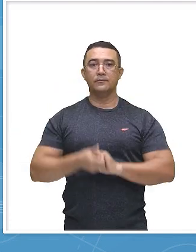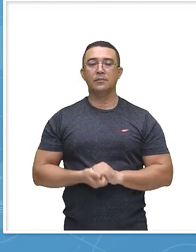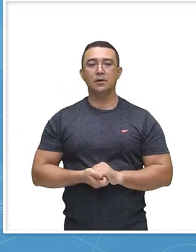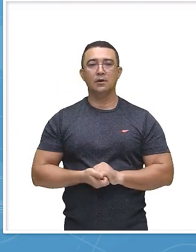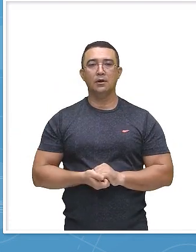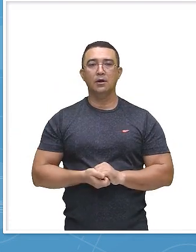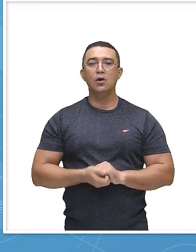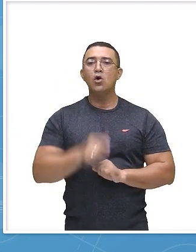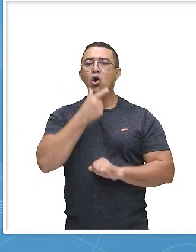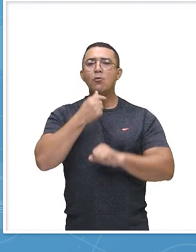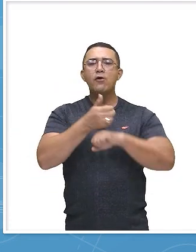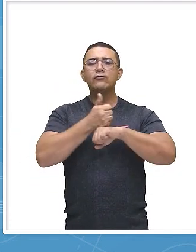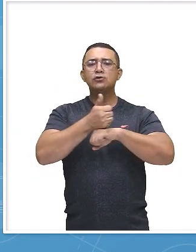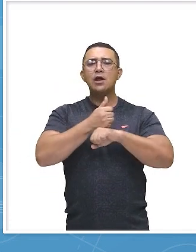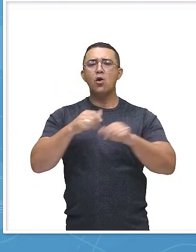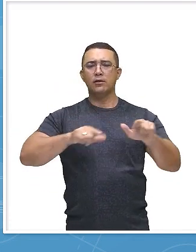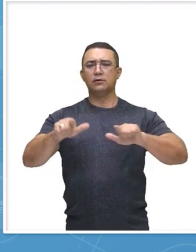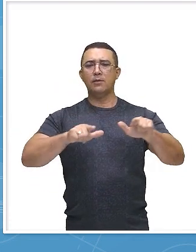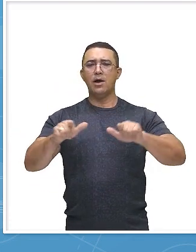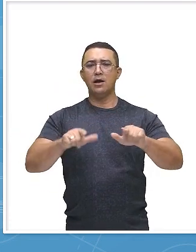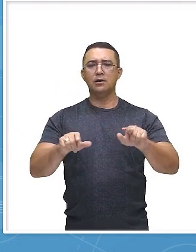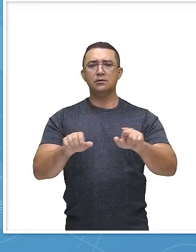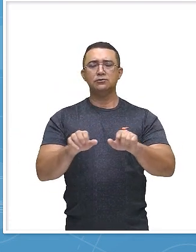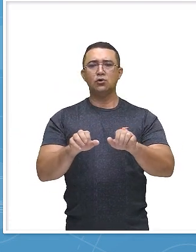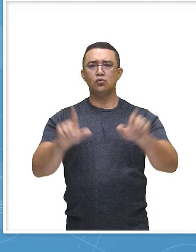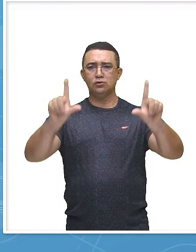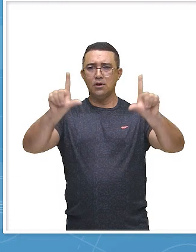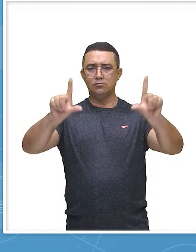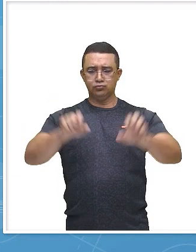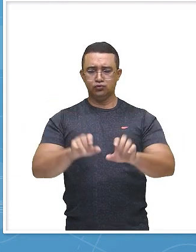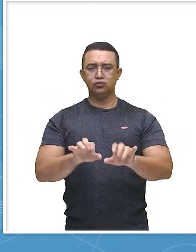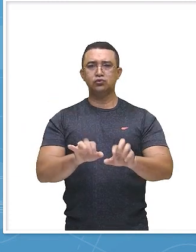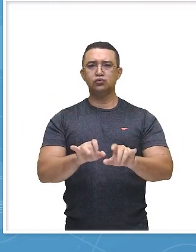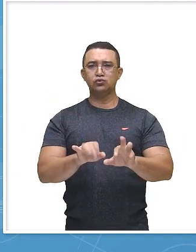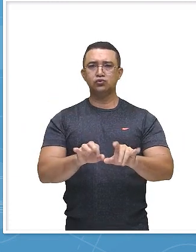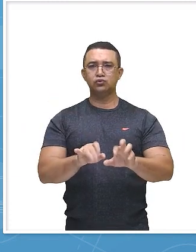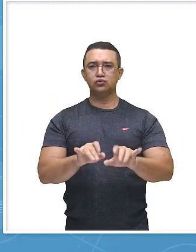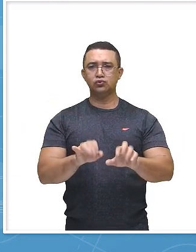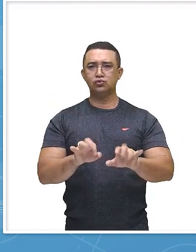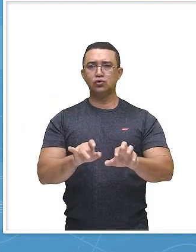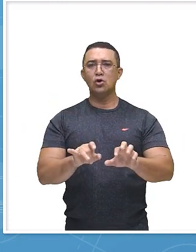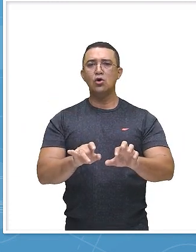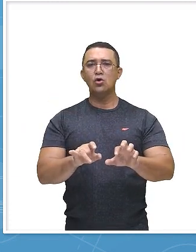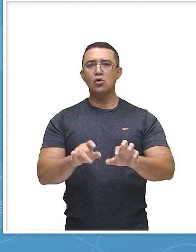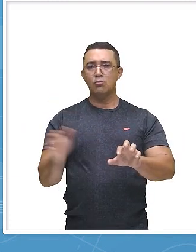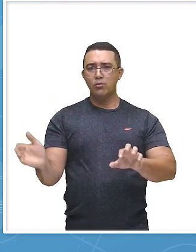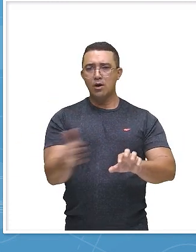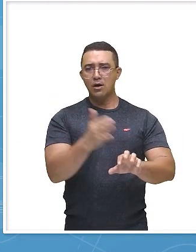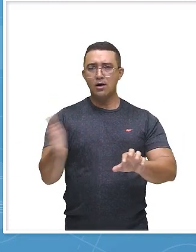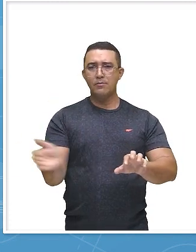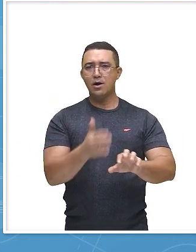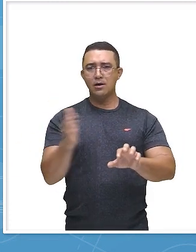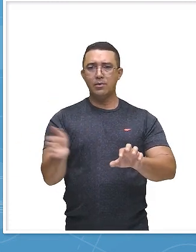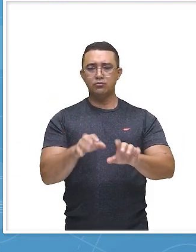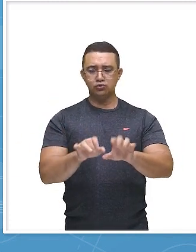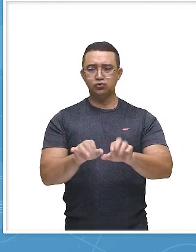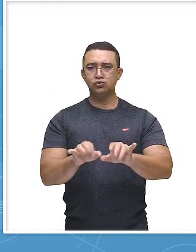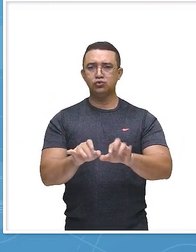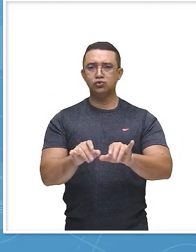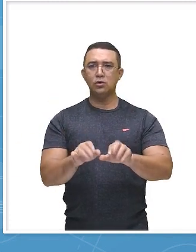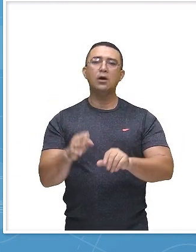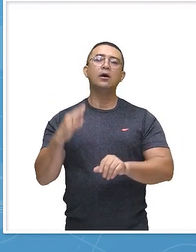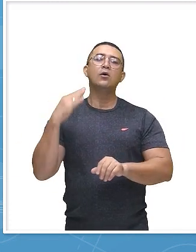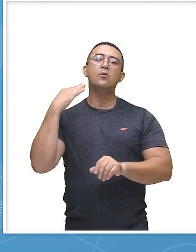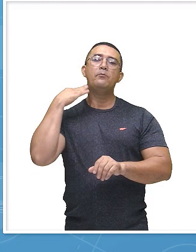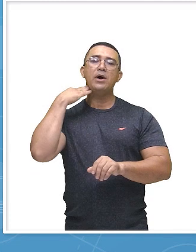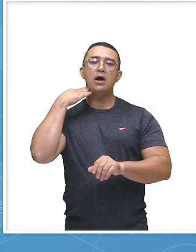Veja, caixa aqui é substantivo, nesse sentido. É, o caixa do banco é o funcionário que